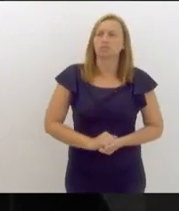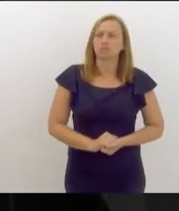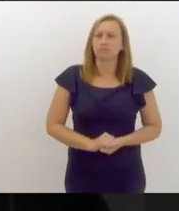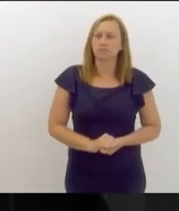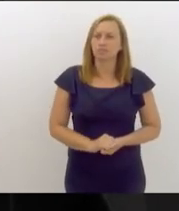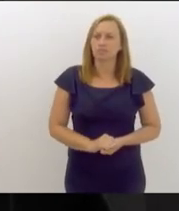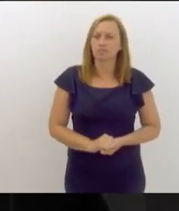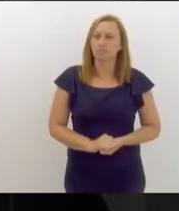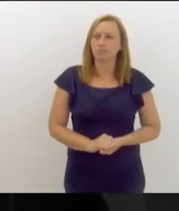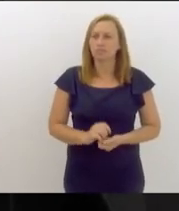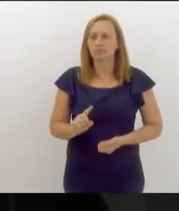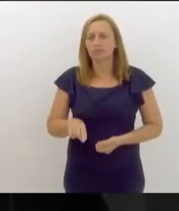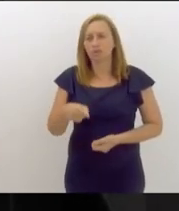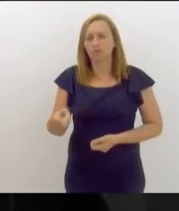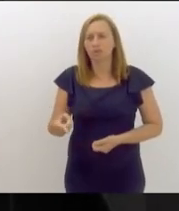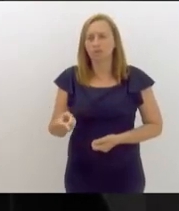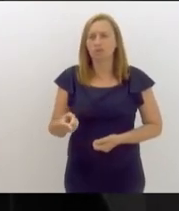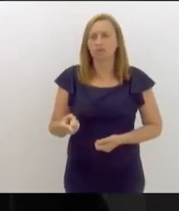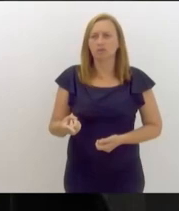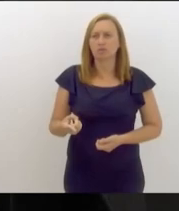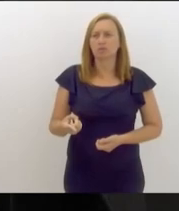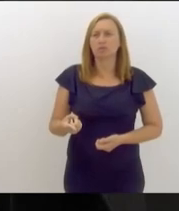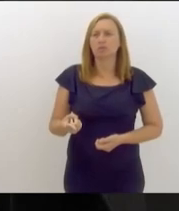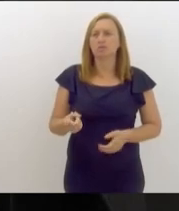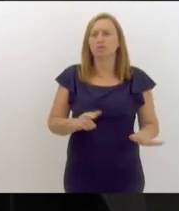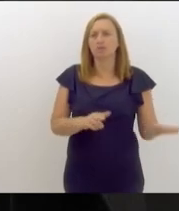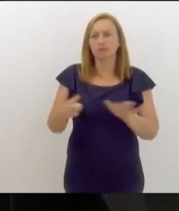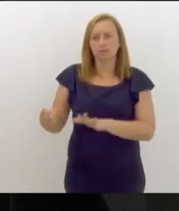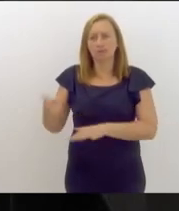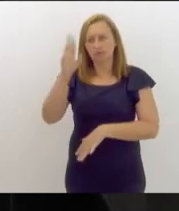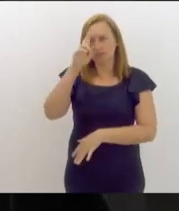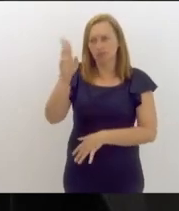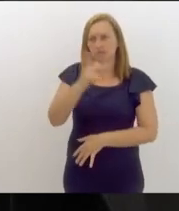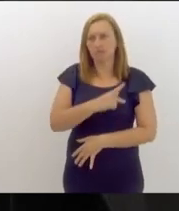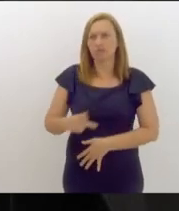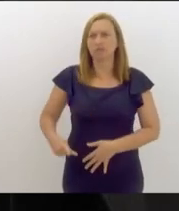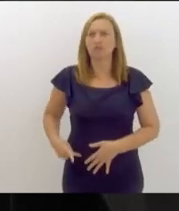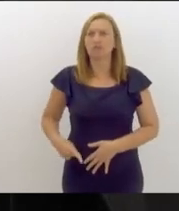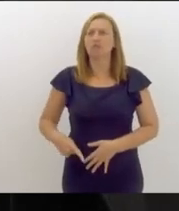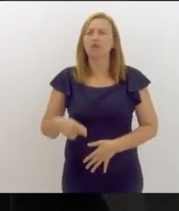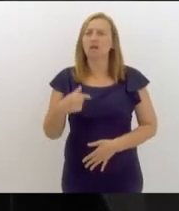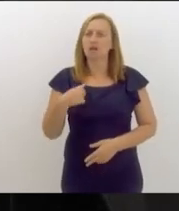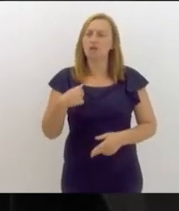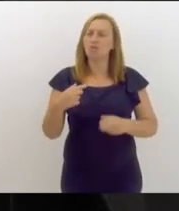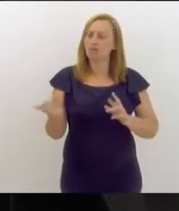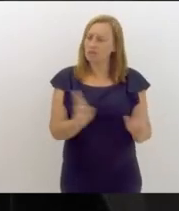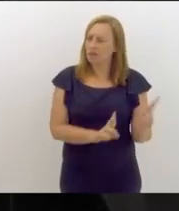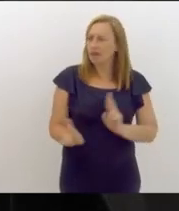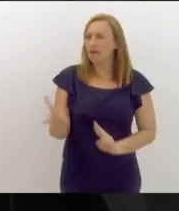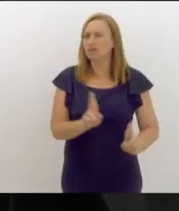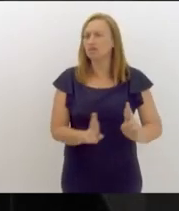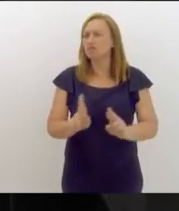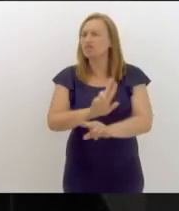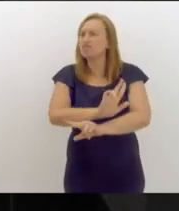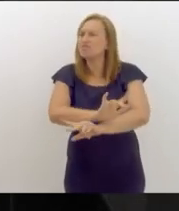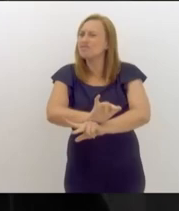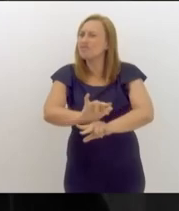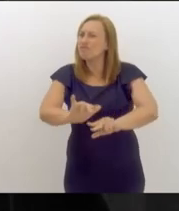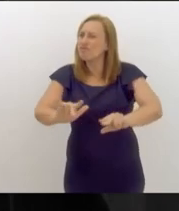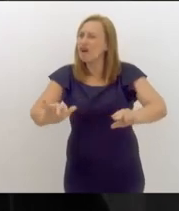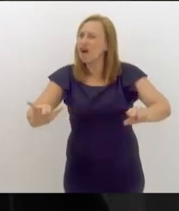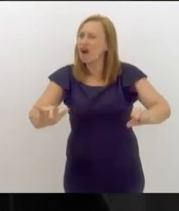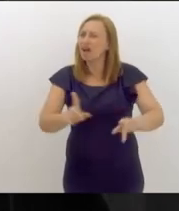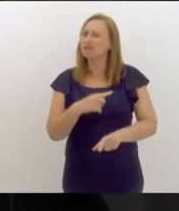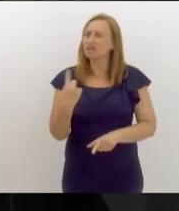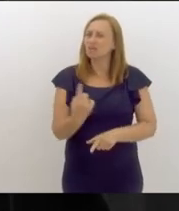na semana que vem Deputado encerrando farei uma série de correlações entre a